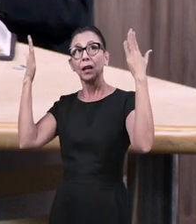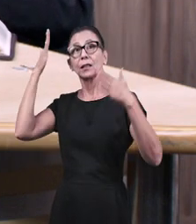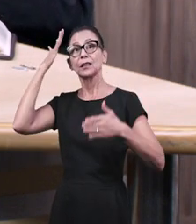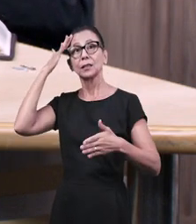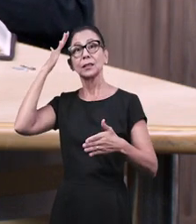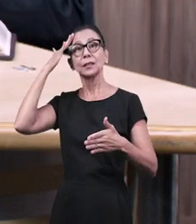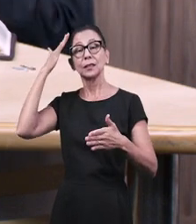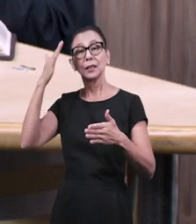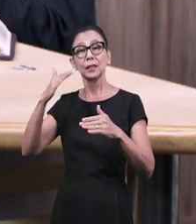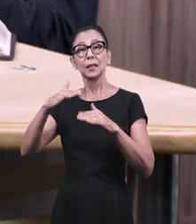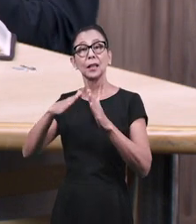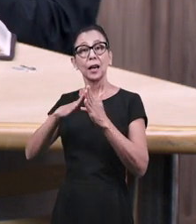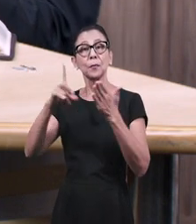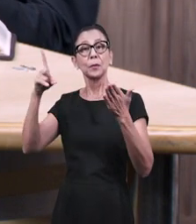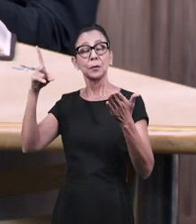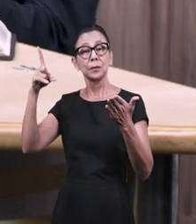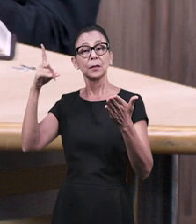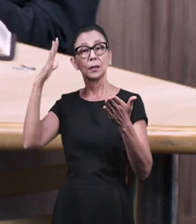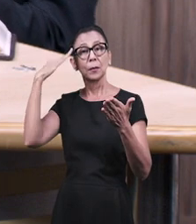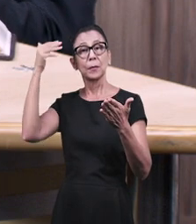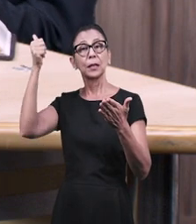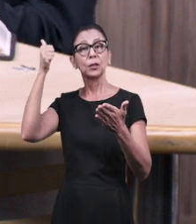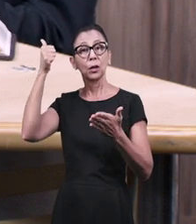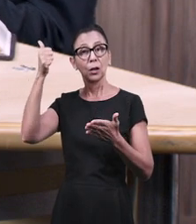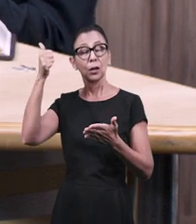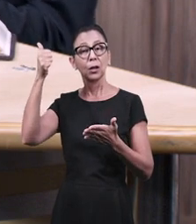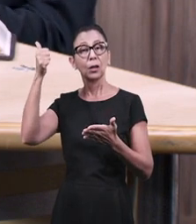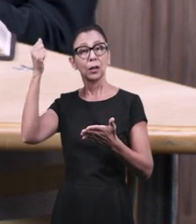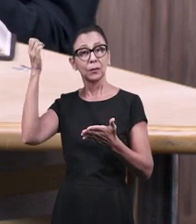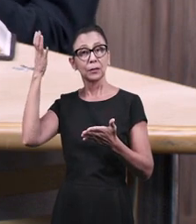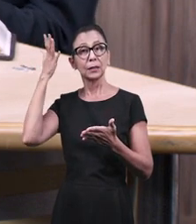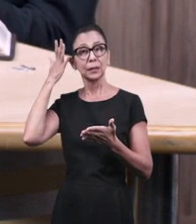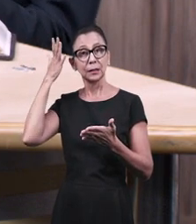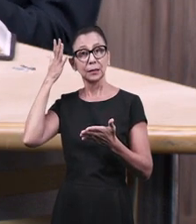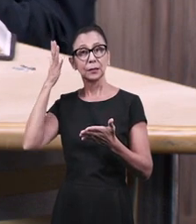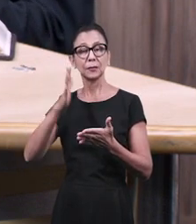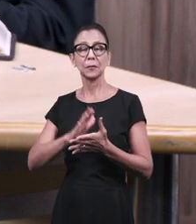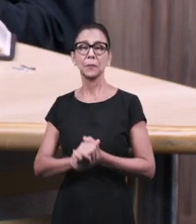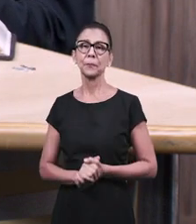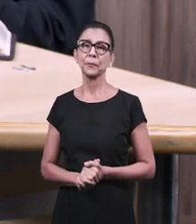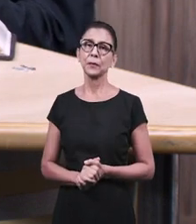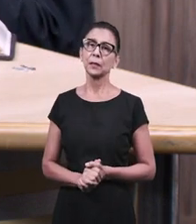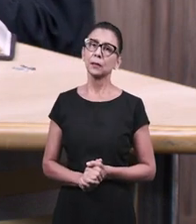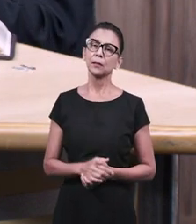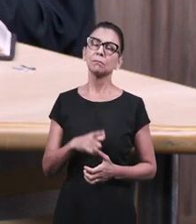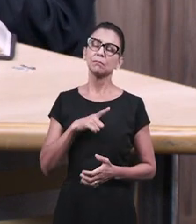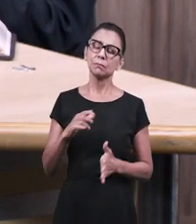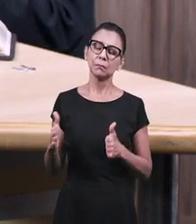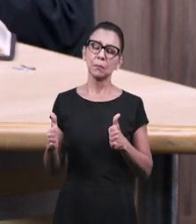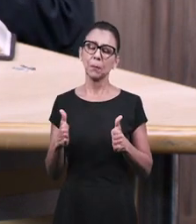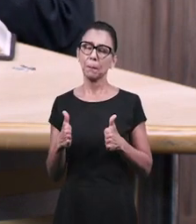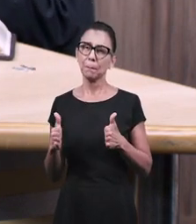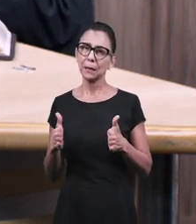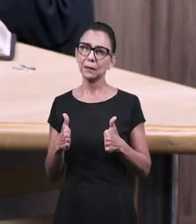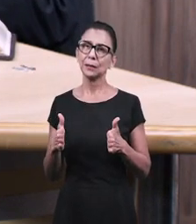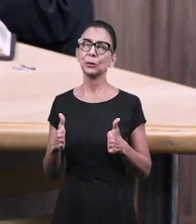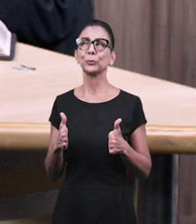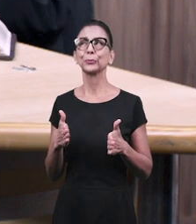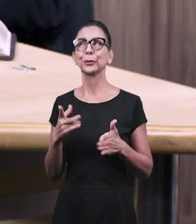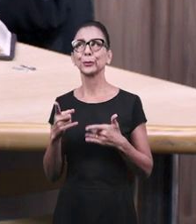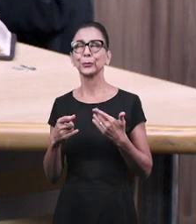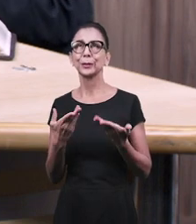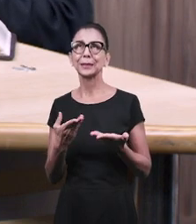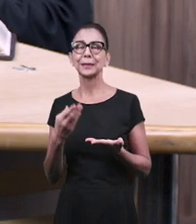palavra. Não é isso? Então, tem uma fase que tem essa parte da fraqueza no sentido